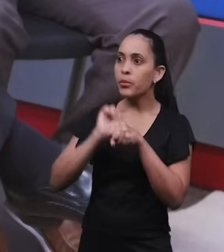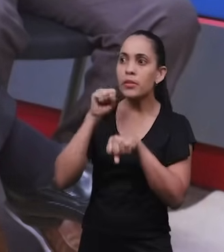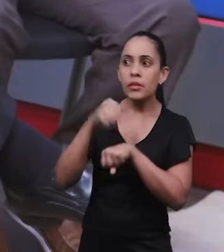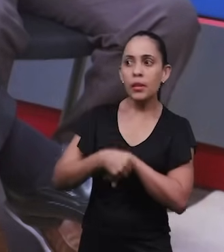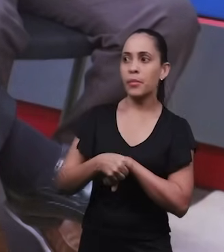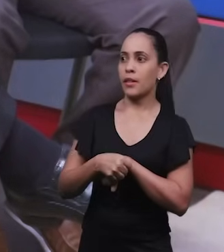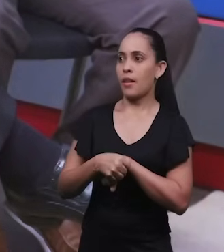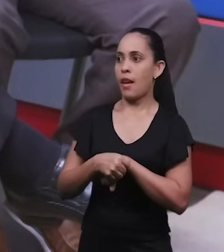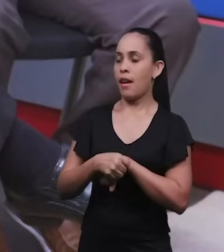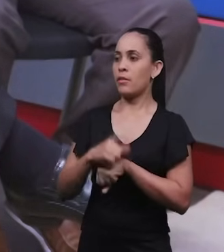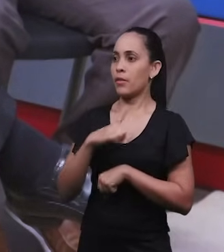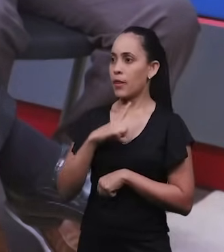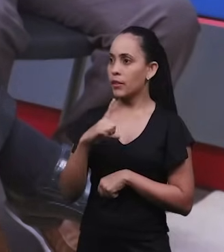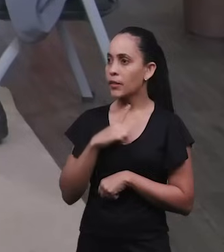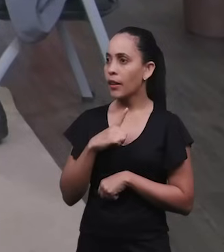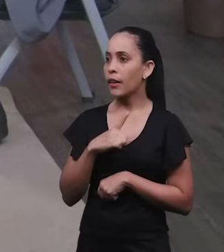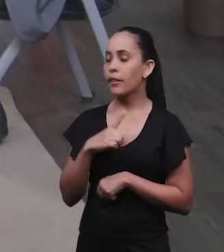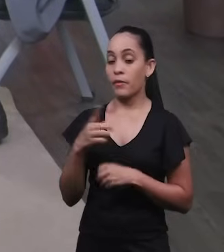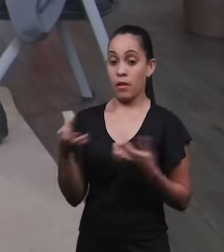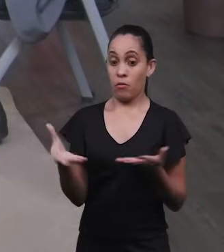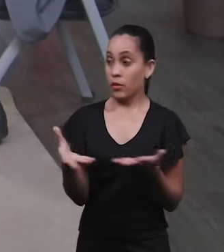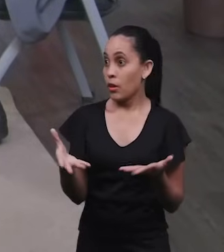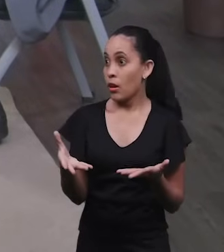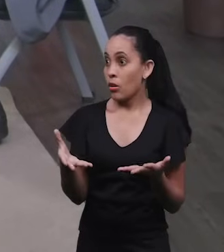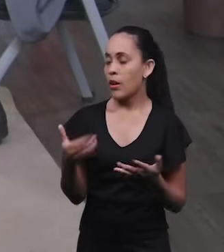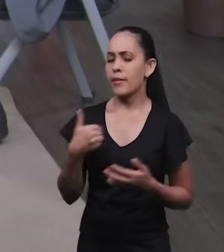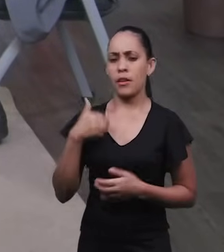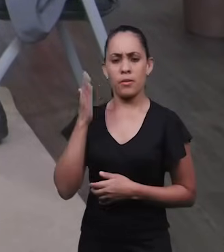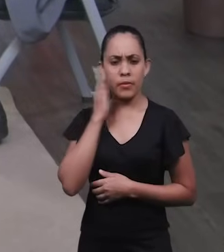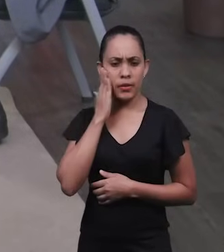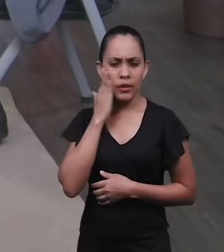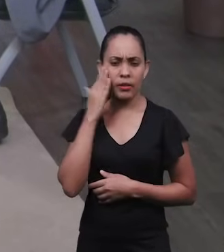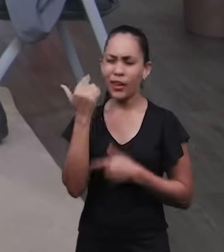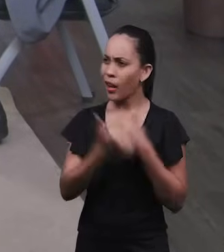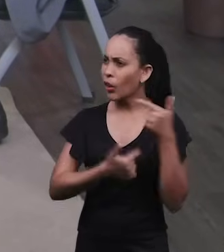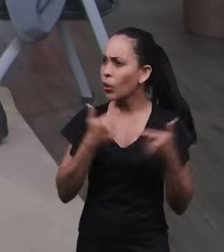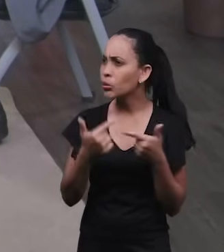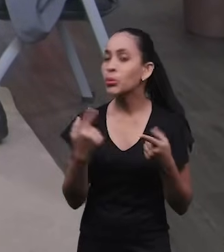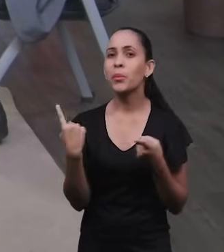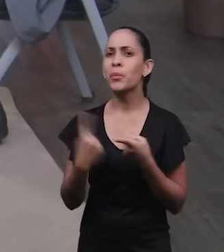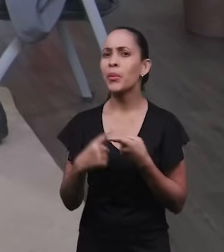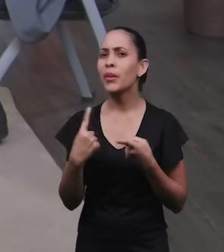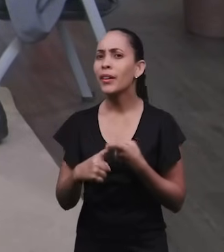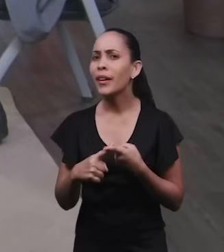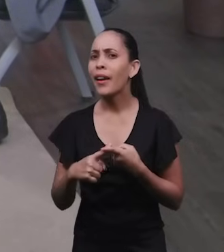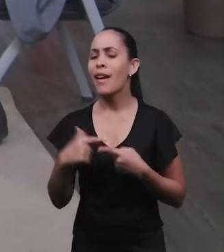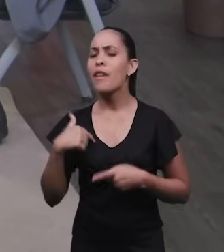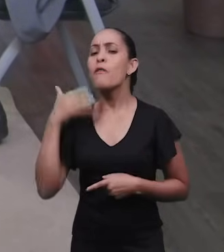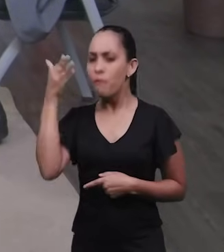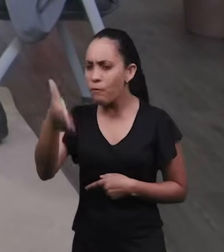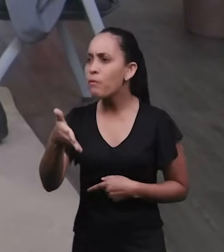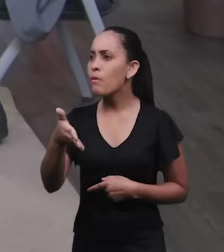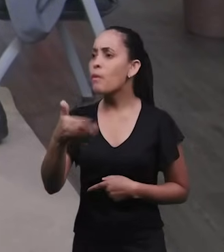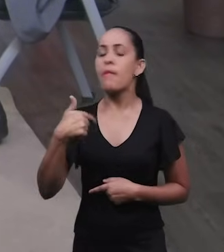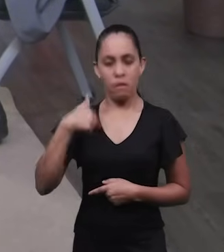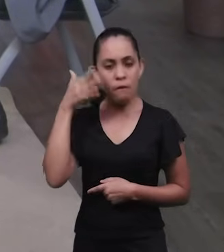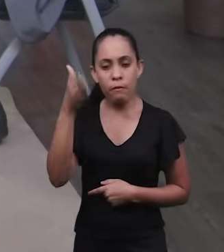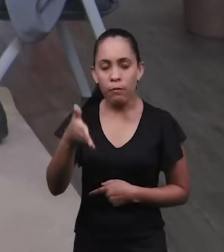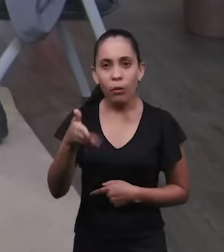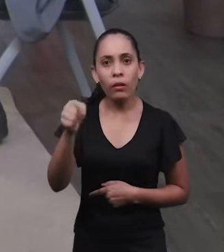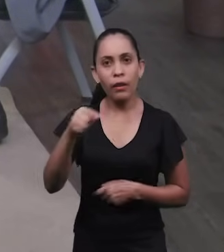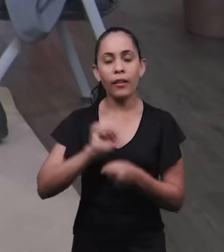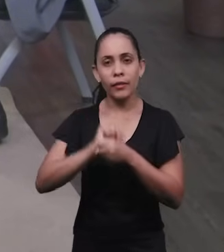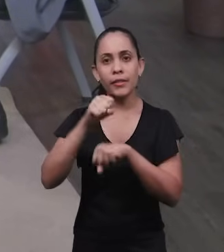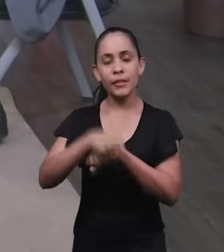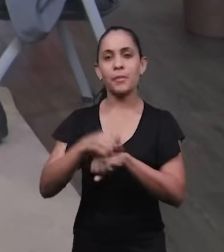do seminário. Tem um seminário que vai acontecer agora. E eu entendo que essa luta tudo é por causa da minha participação. Mas eu